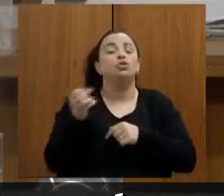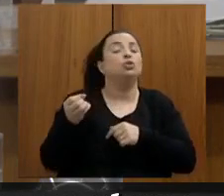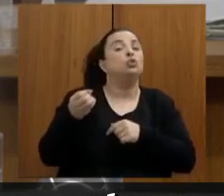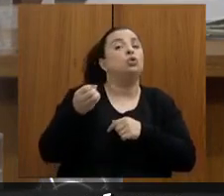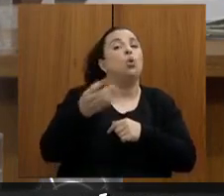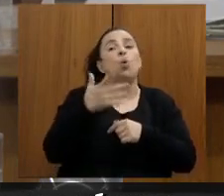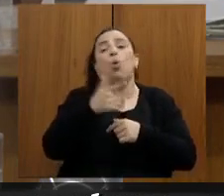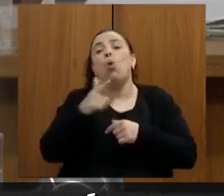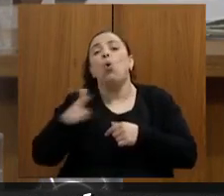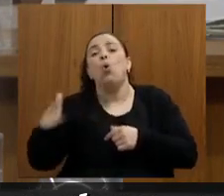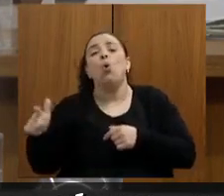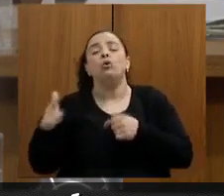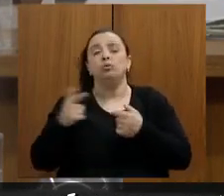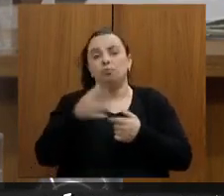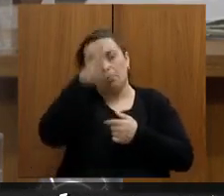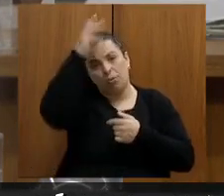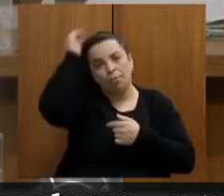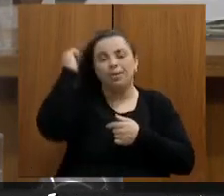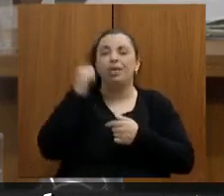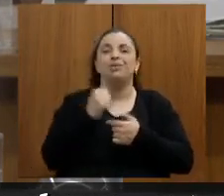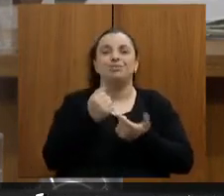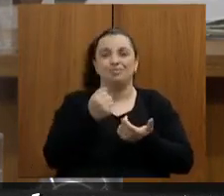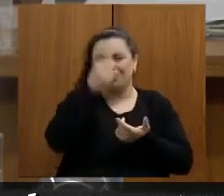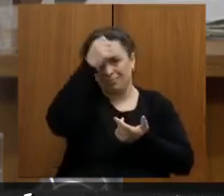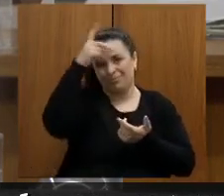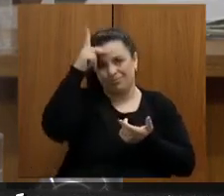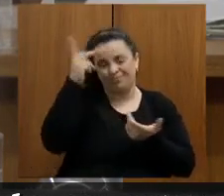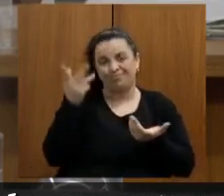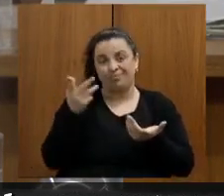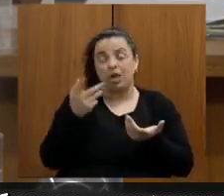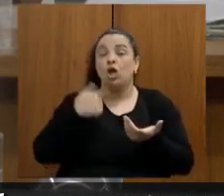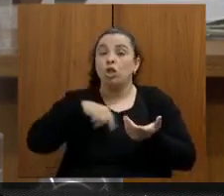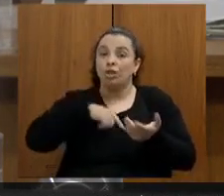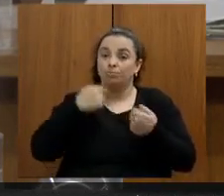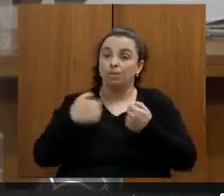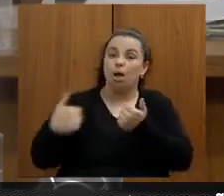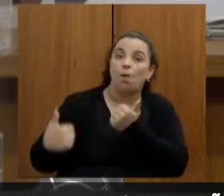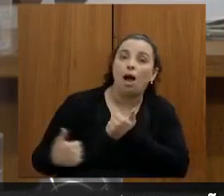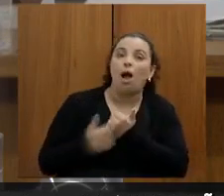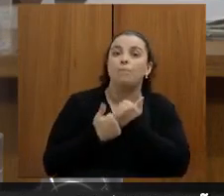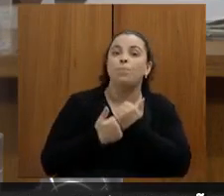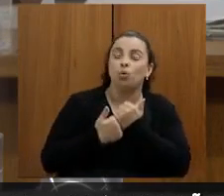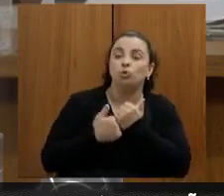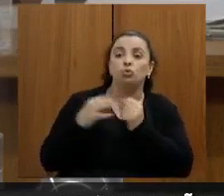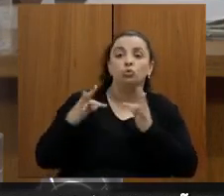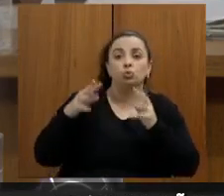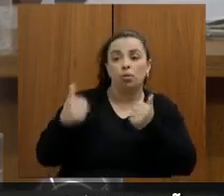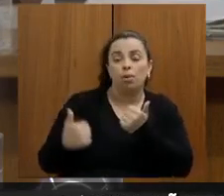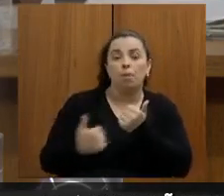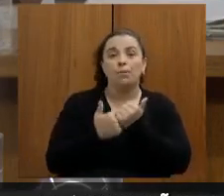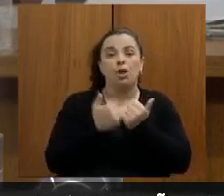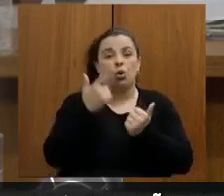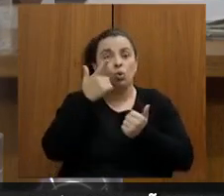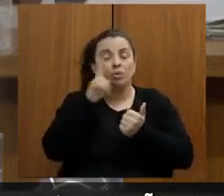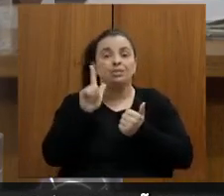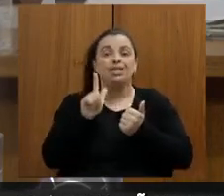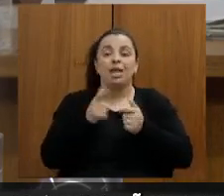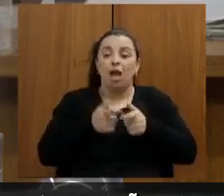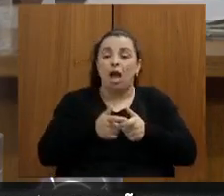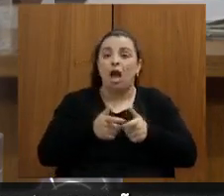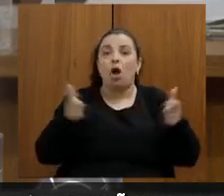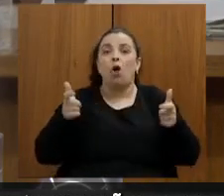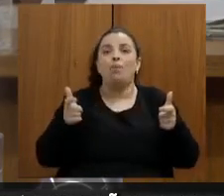que nós precisamos apoio de todos para aumentar o nosso efetivo se nós tivermos a entrada de uma